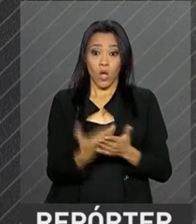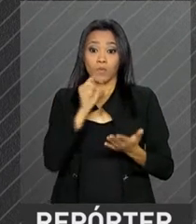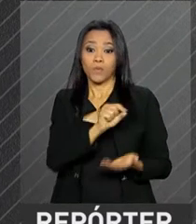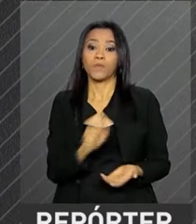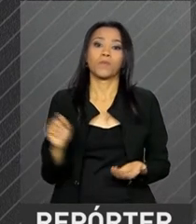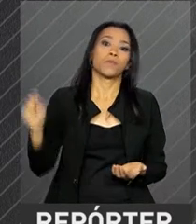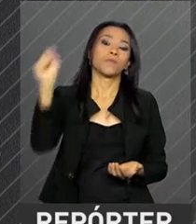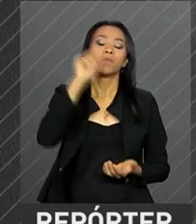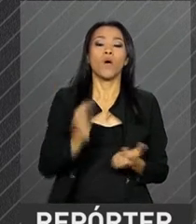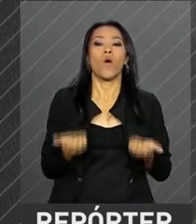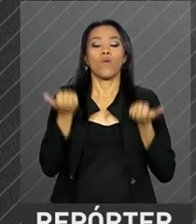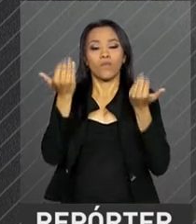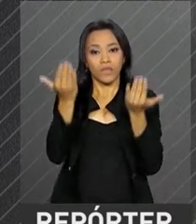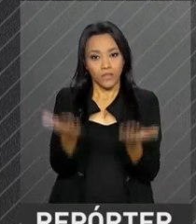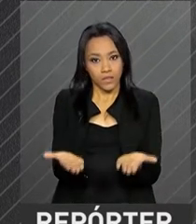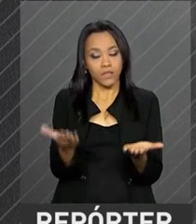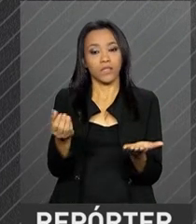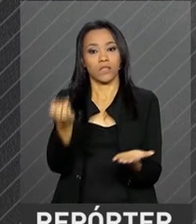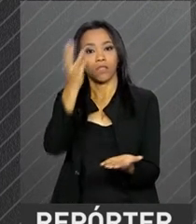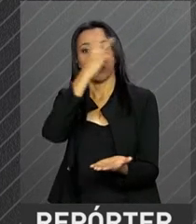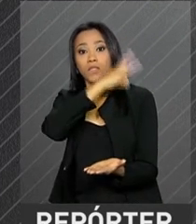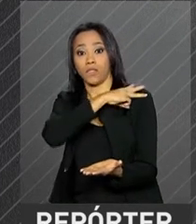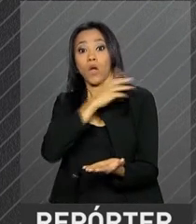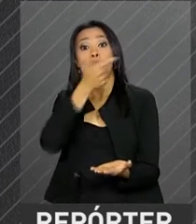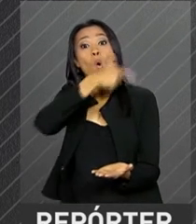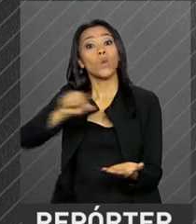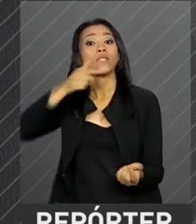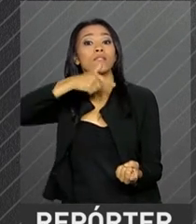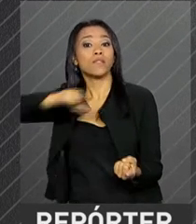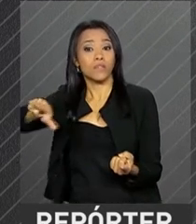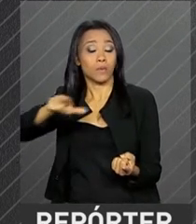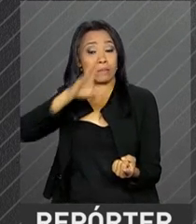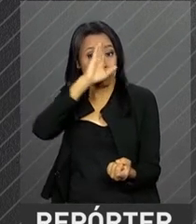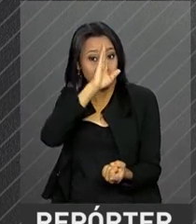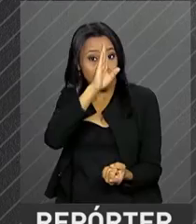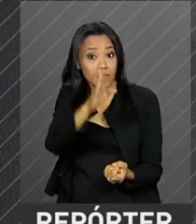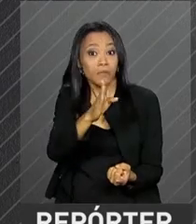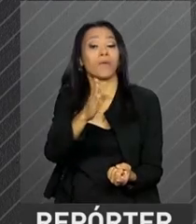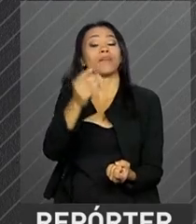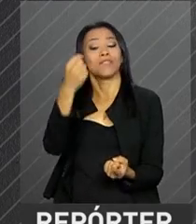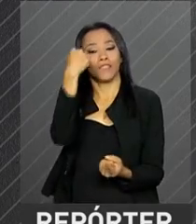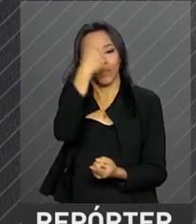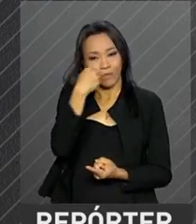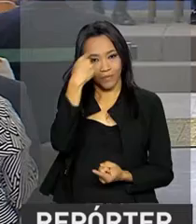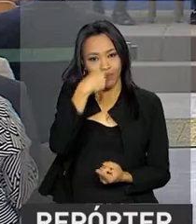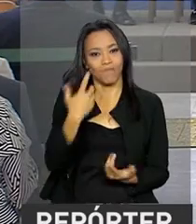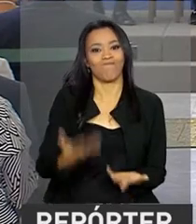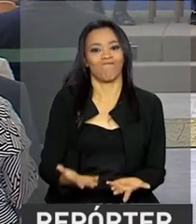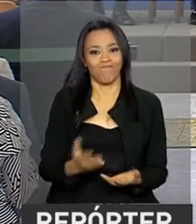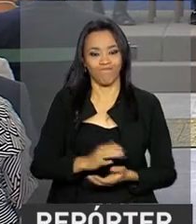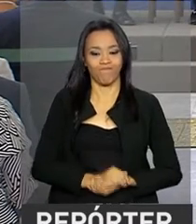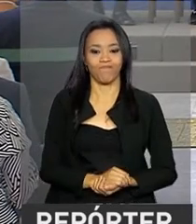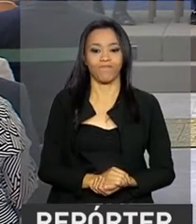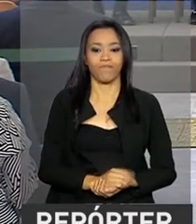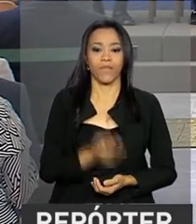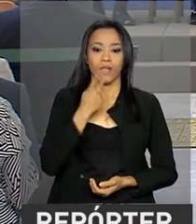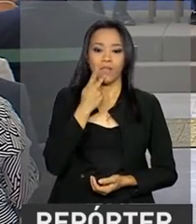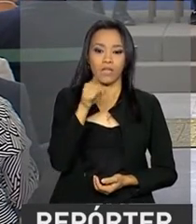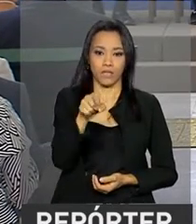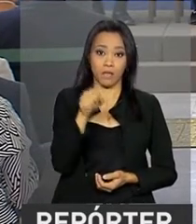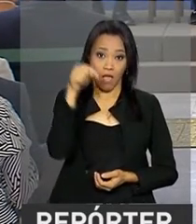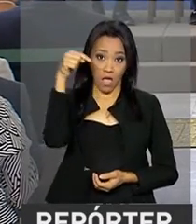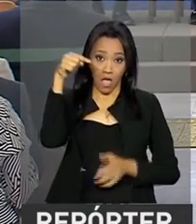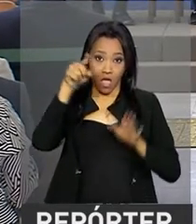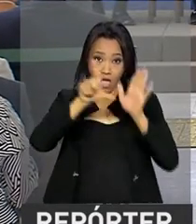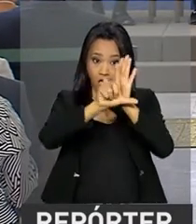ainda oferecer no ensino médio outras línguas, com prioridade para o espanhol. Essa lei, ela